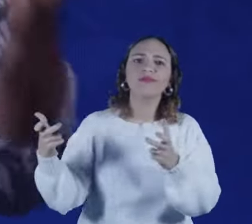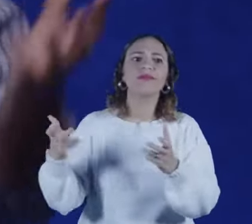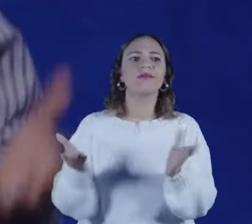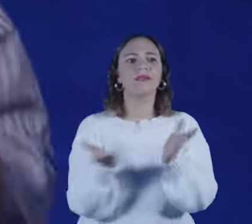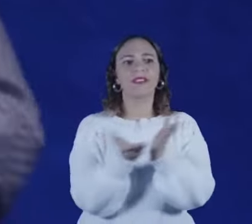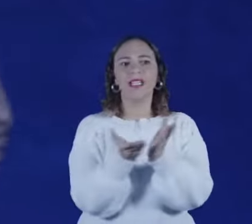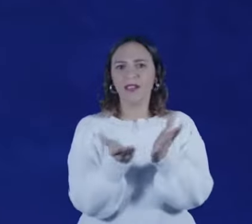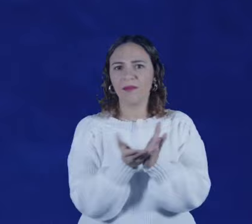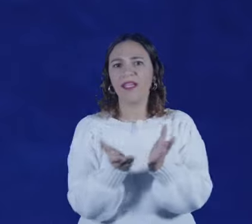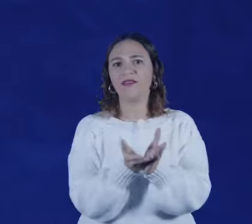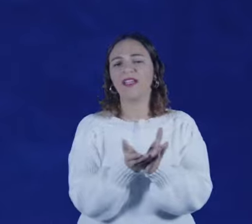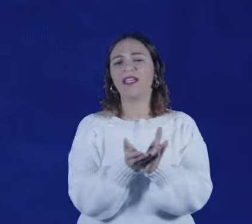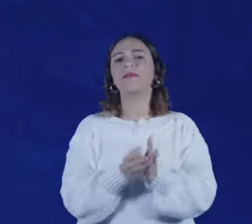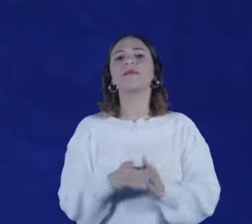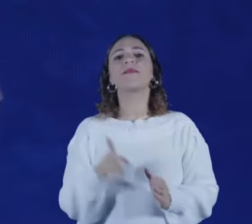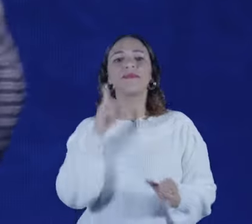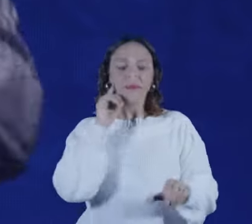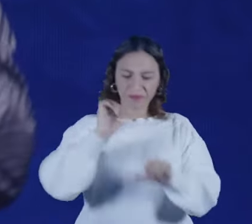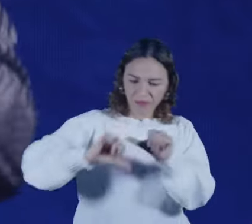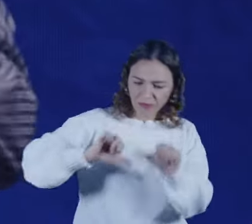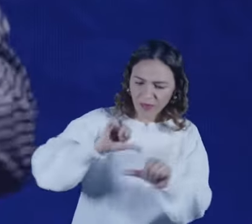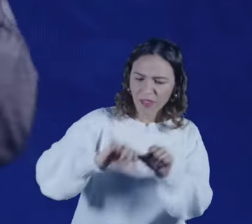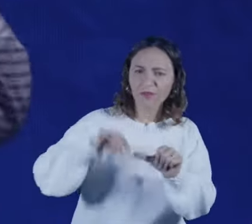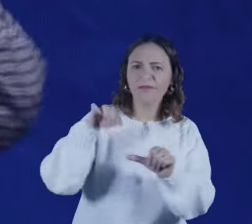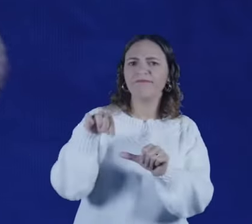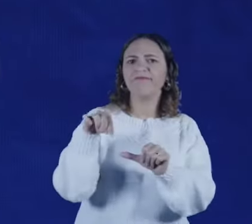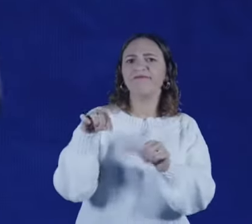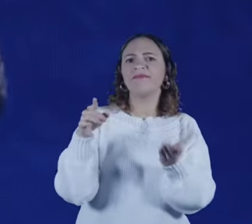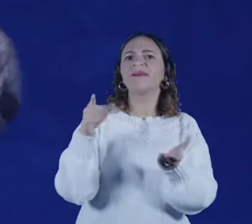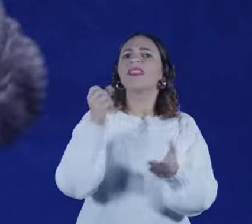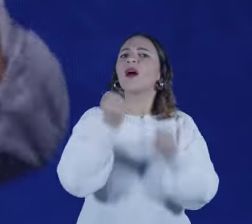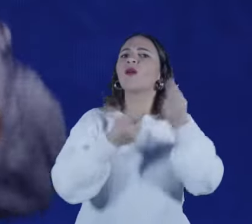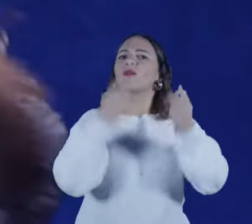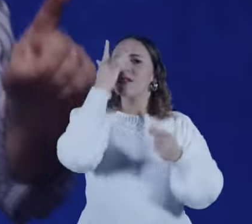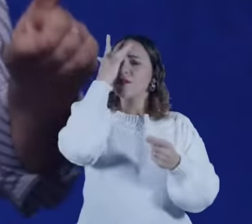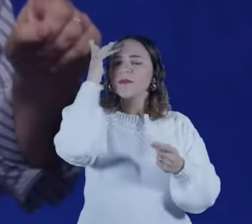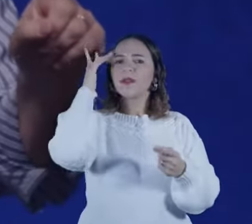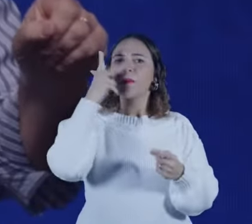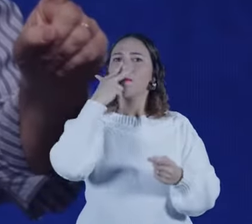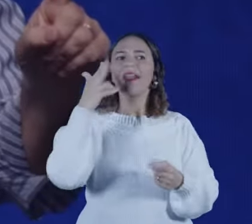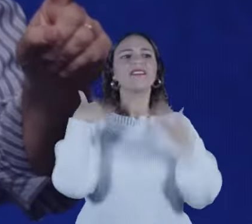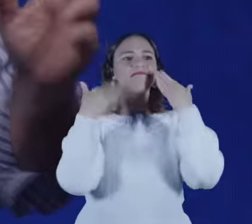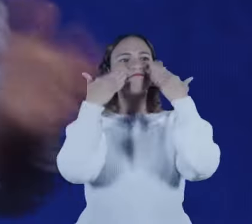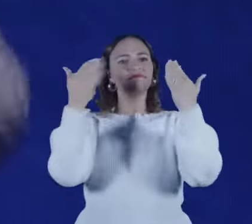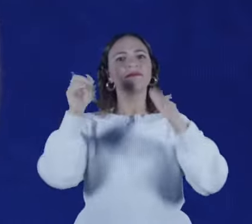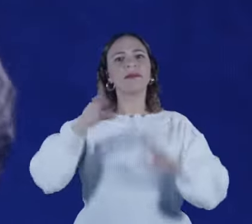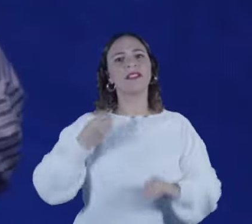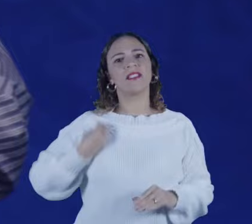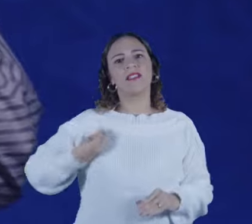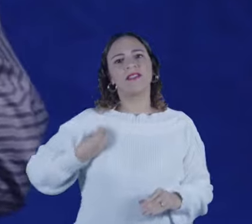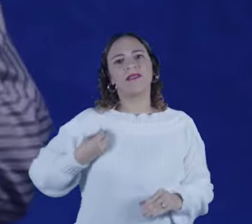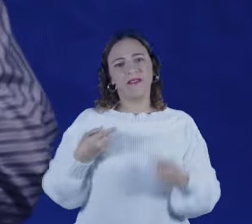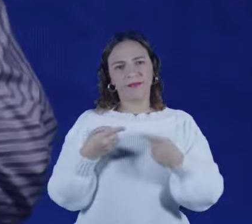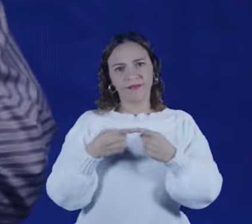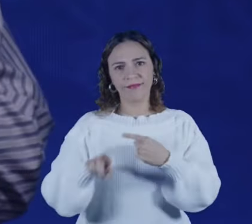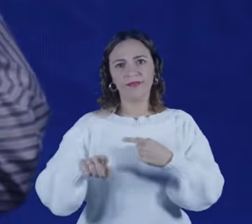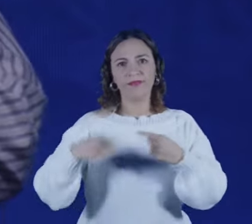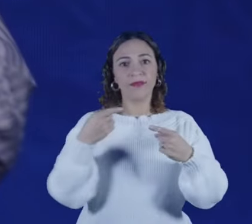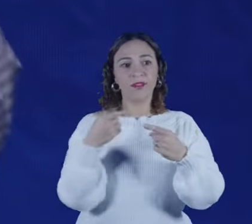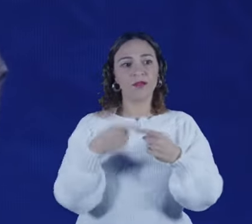ela, mas existem aqueles que não falam de maneira aberta, mas vivem discordando da